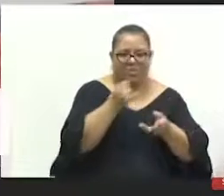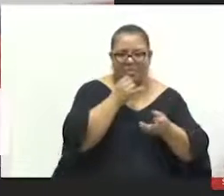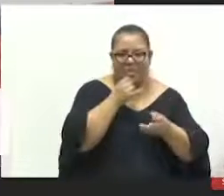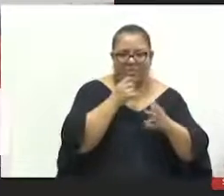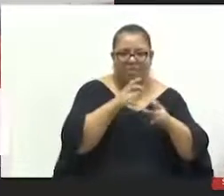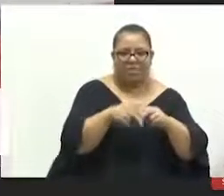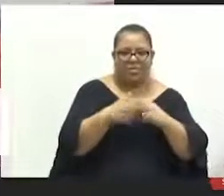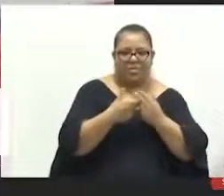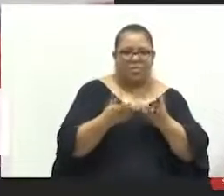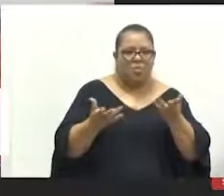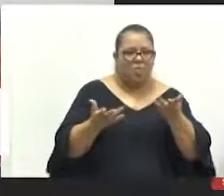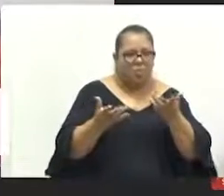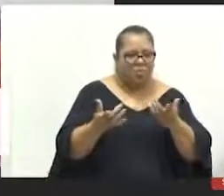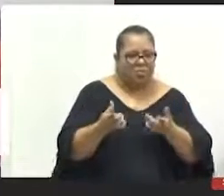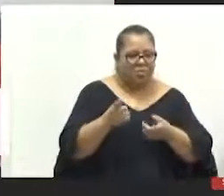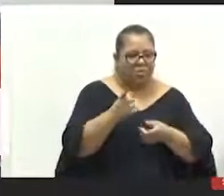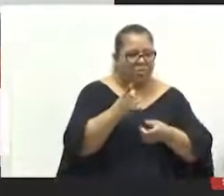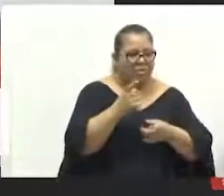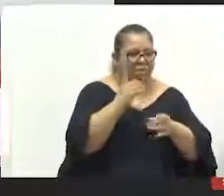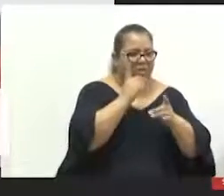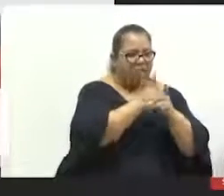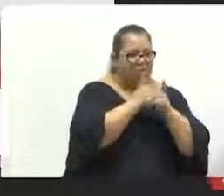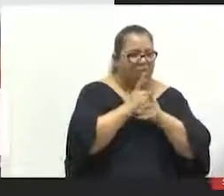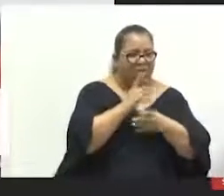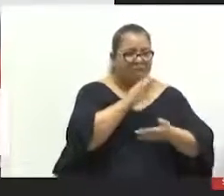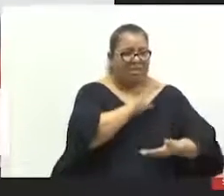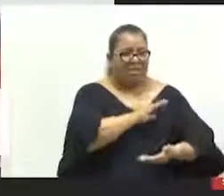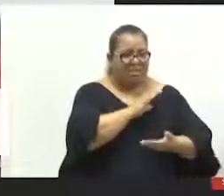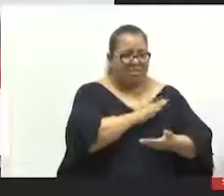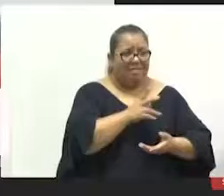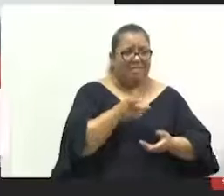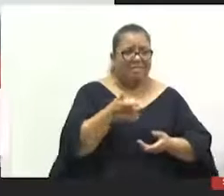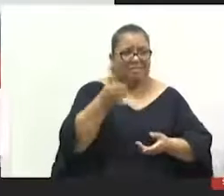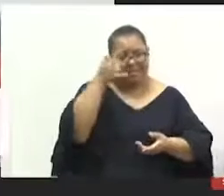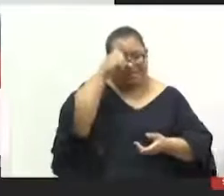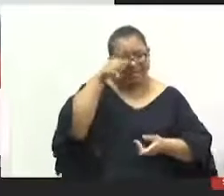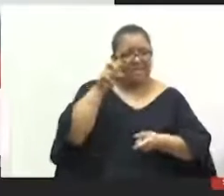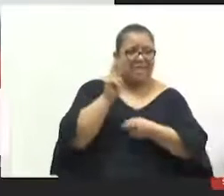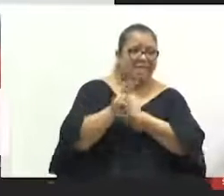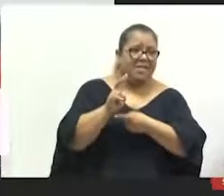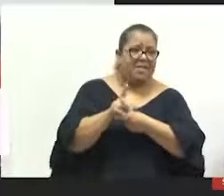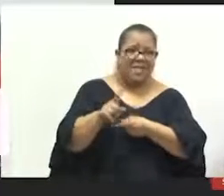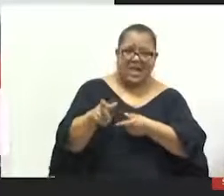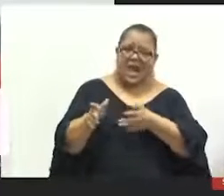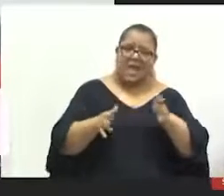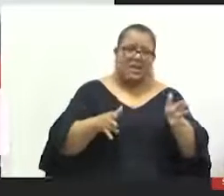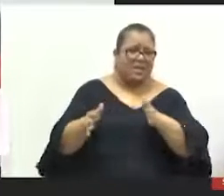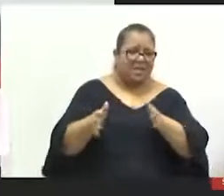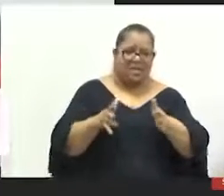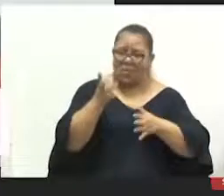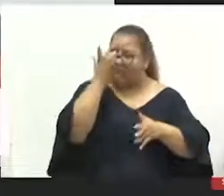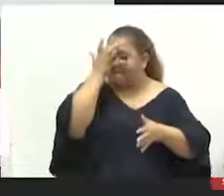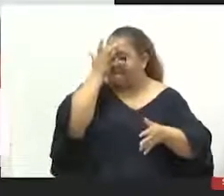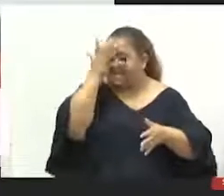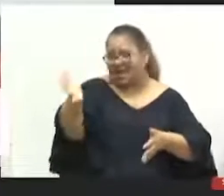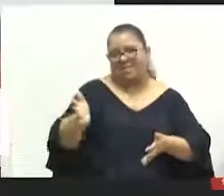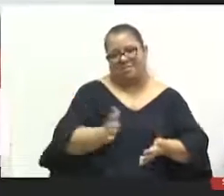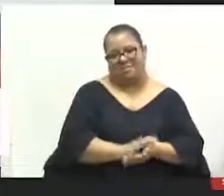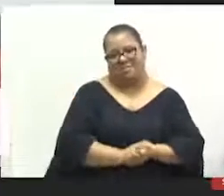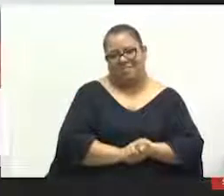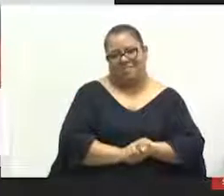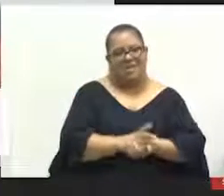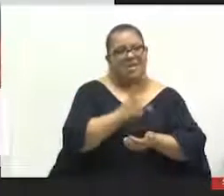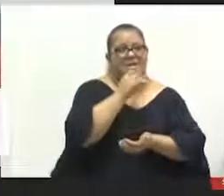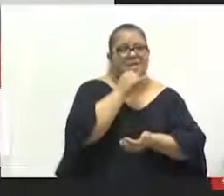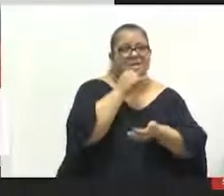sadia ainda, buscar uma mamografia de prevenção. Isso facilitaria se esse acesso fosse um pouco mais fácil para ela. Né? Vou dar um